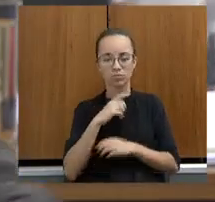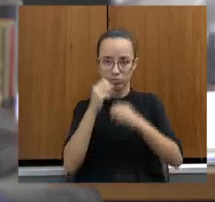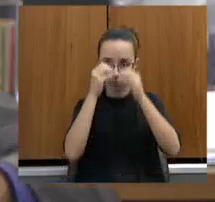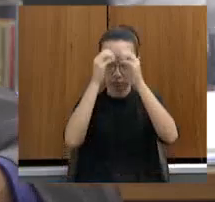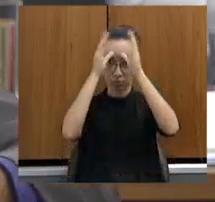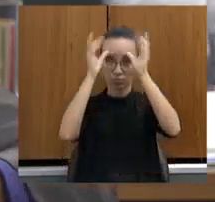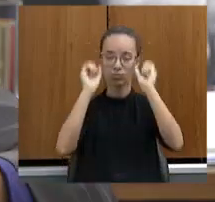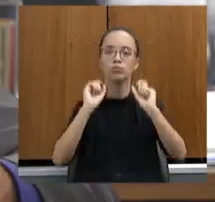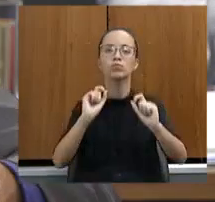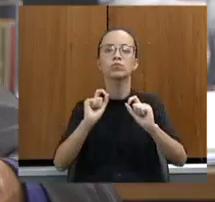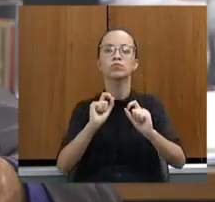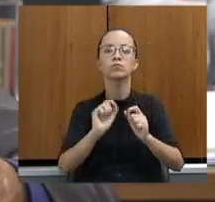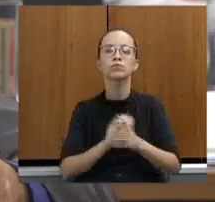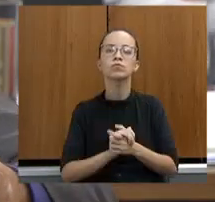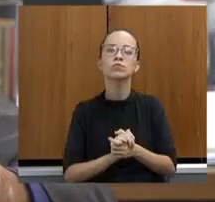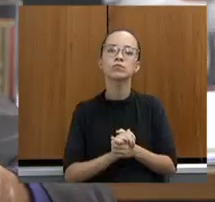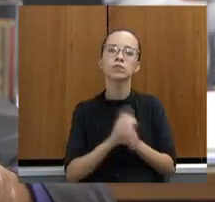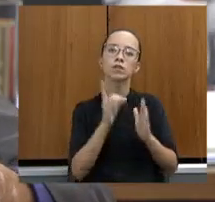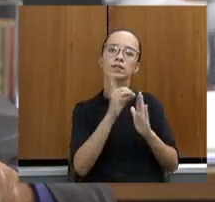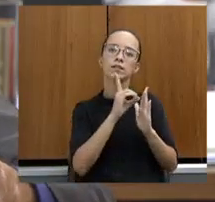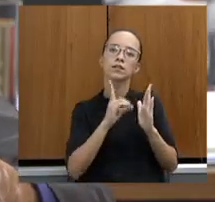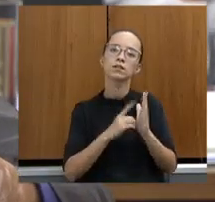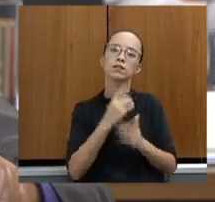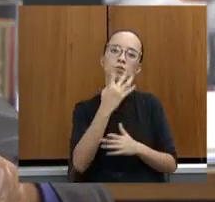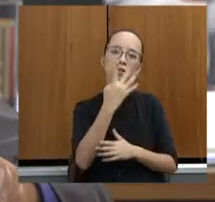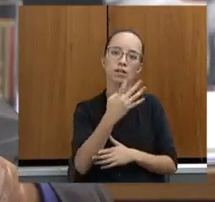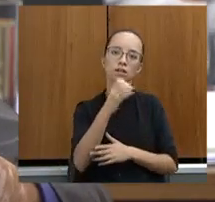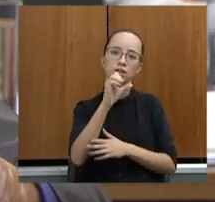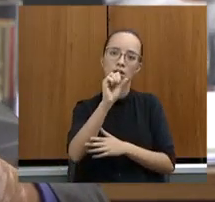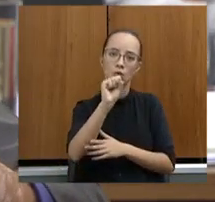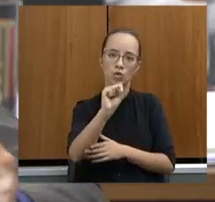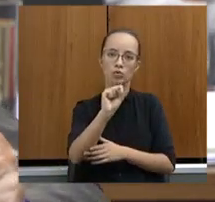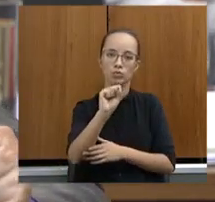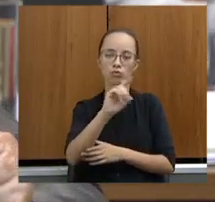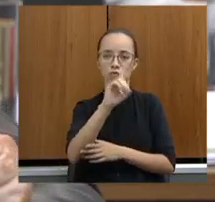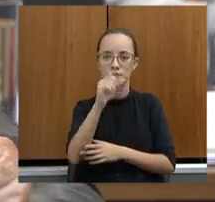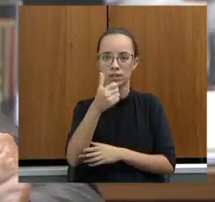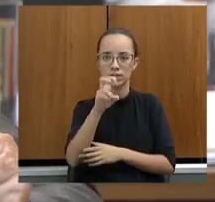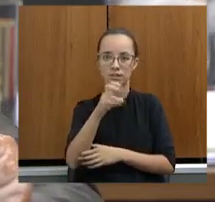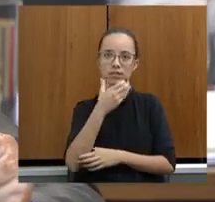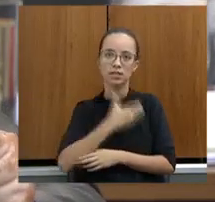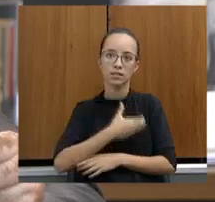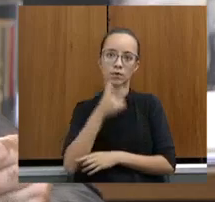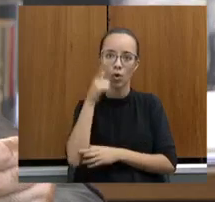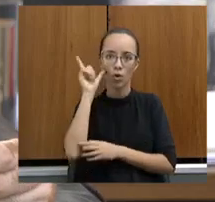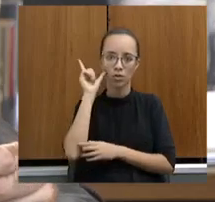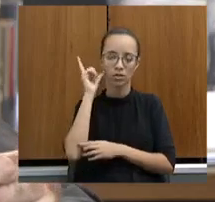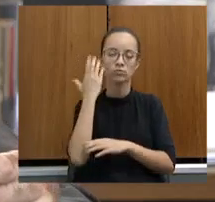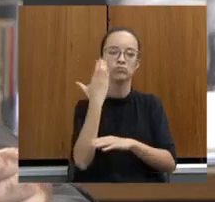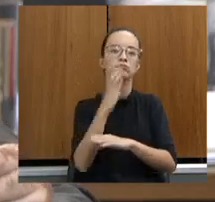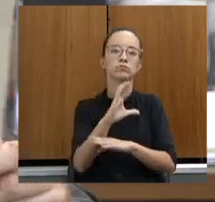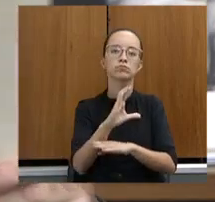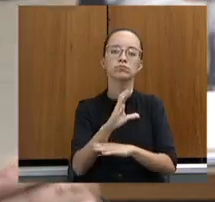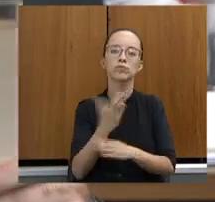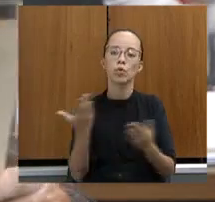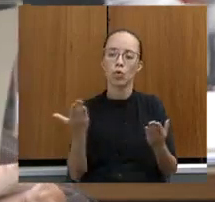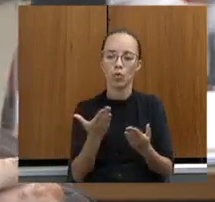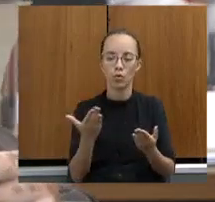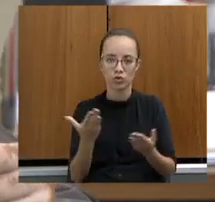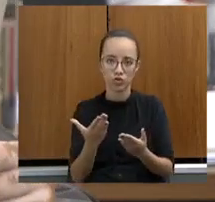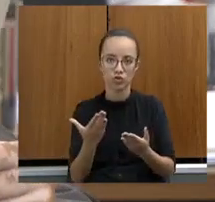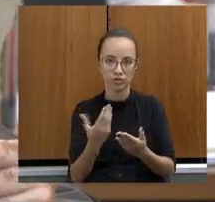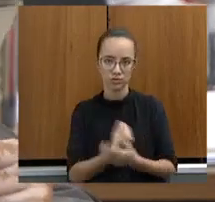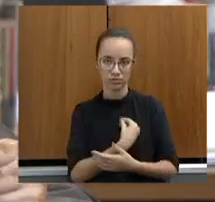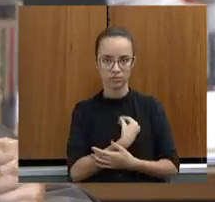dito no decreto 48 540 de 15 de dezembro publicado Ontem teve vigência a partir de hoje com a publicação